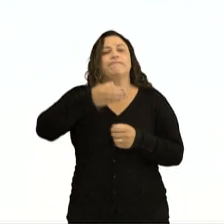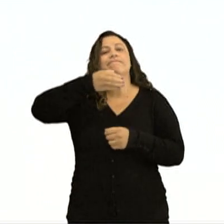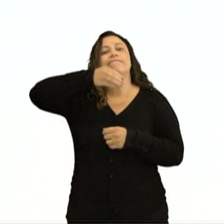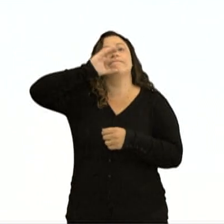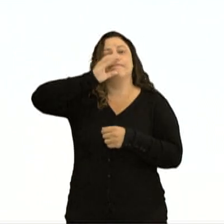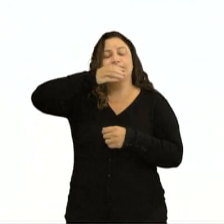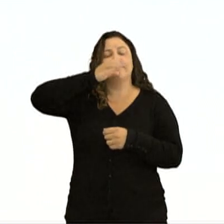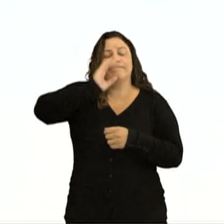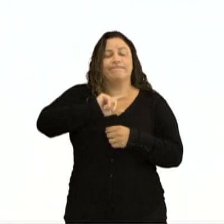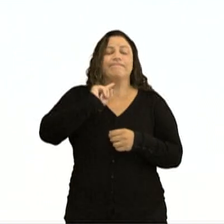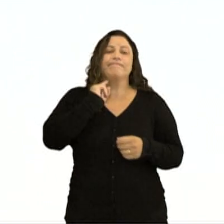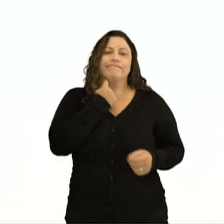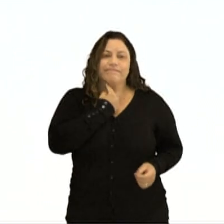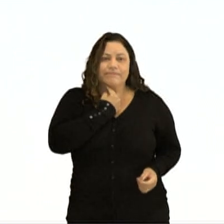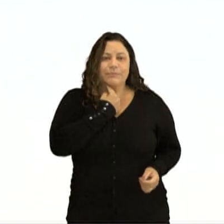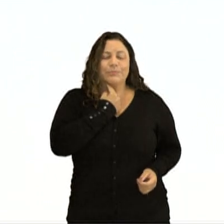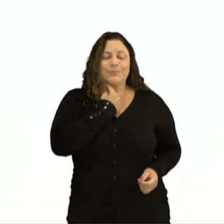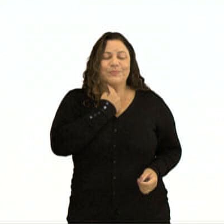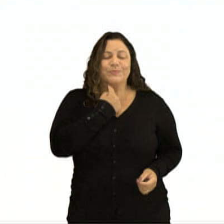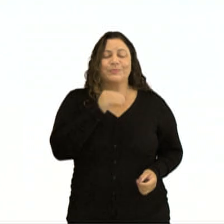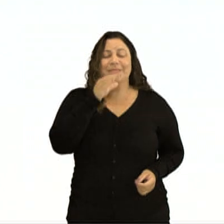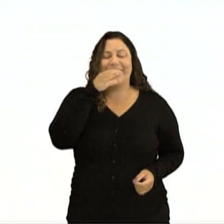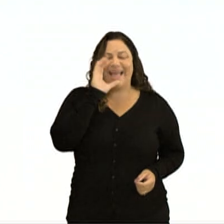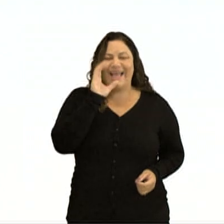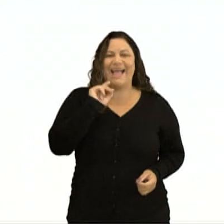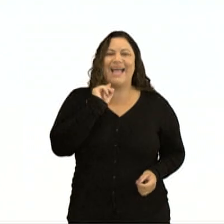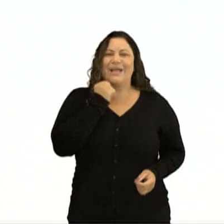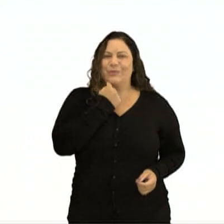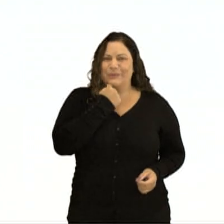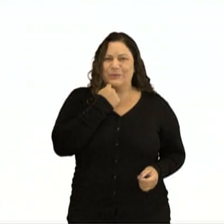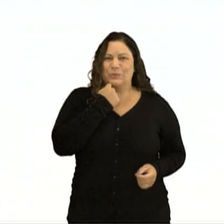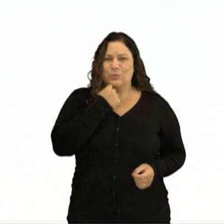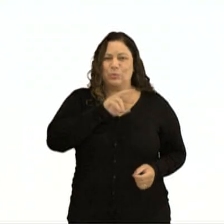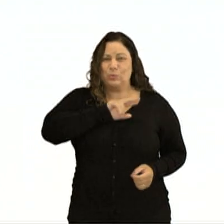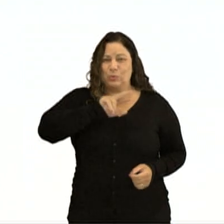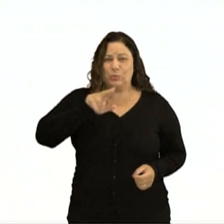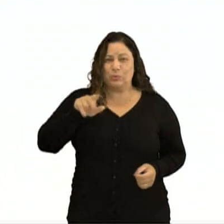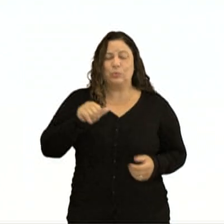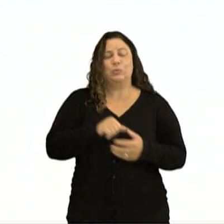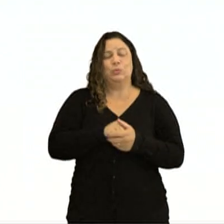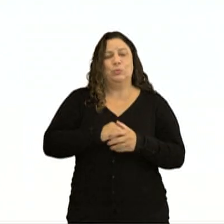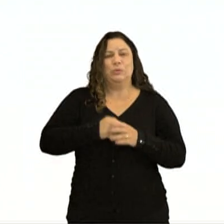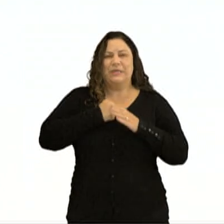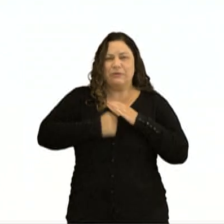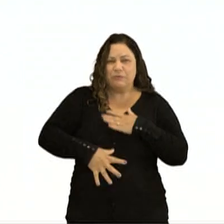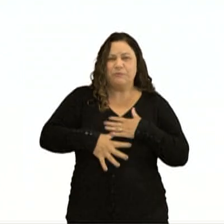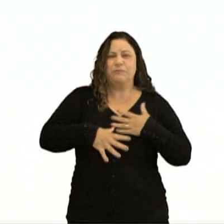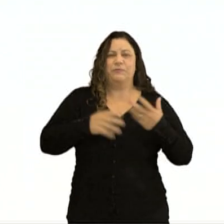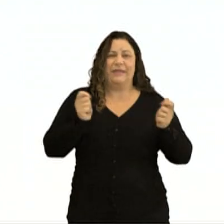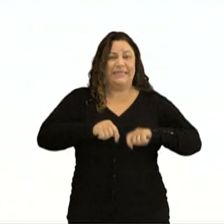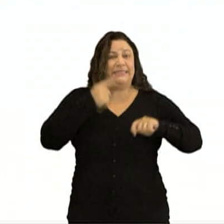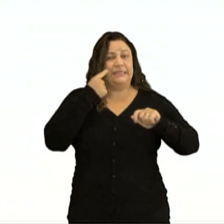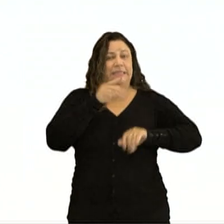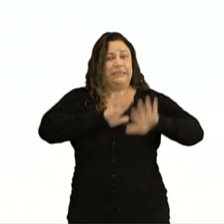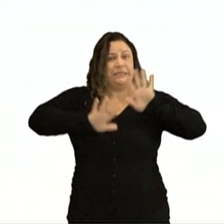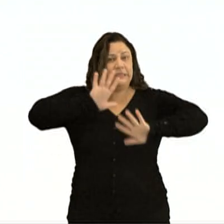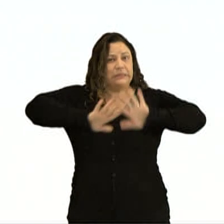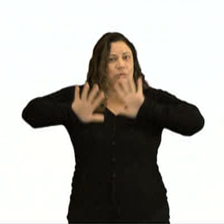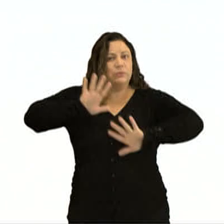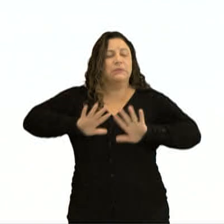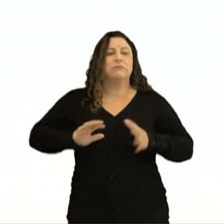consumo de água contaminada geralmente com fezes. Então, nós temos que ter cuidado.